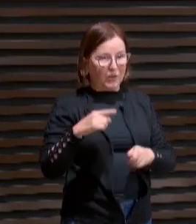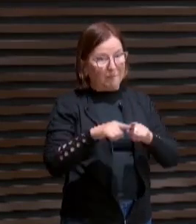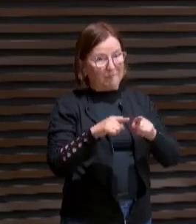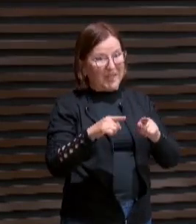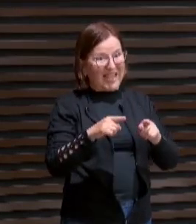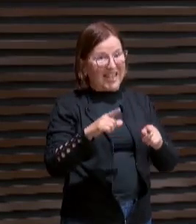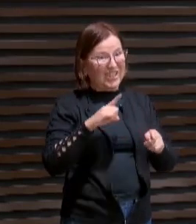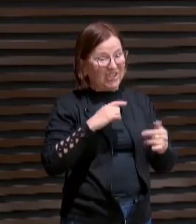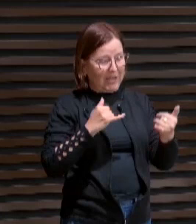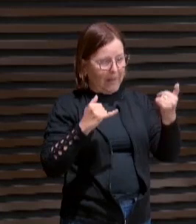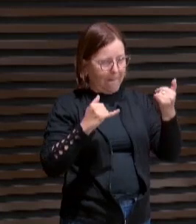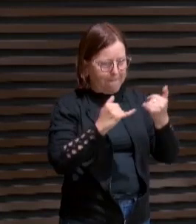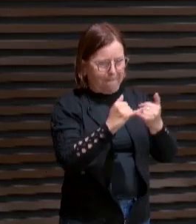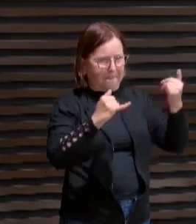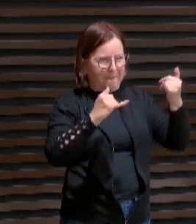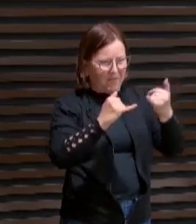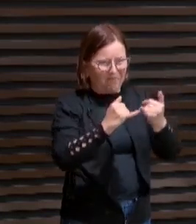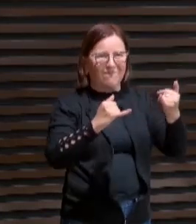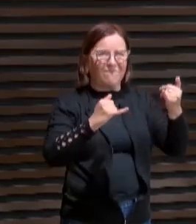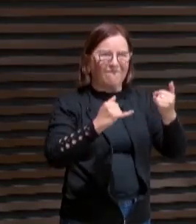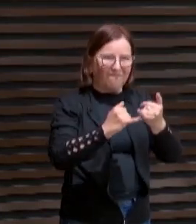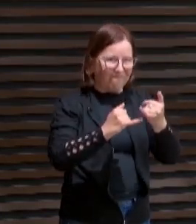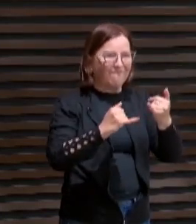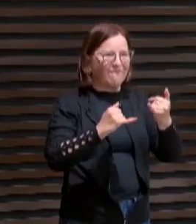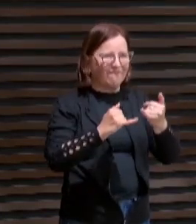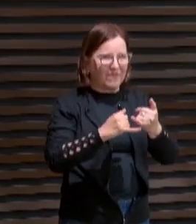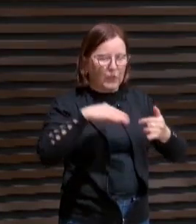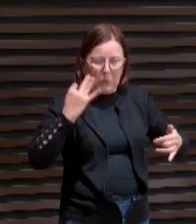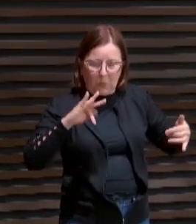o espinho que ela tem